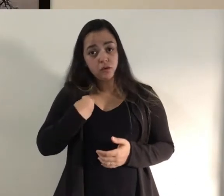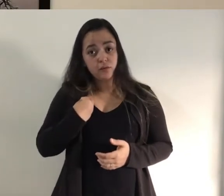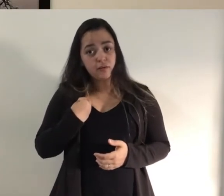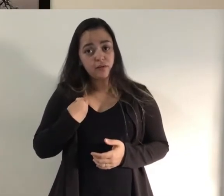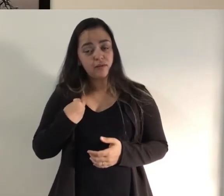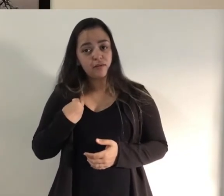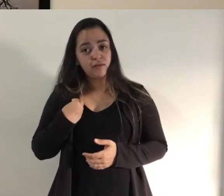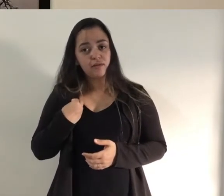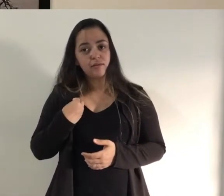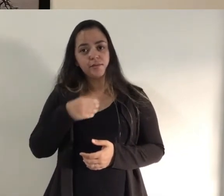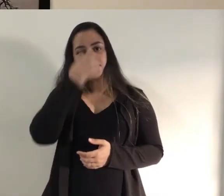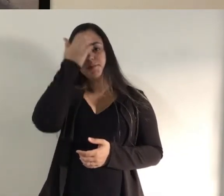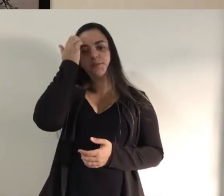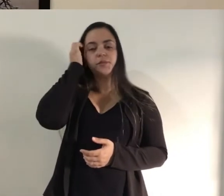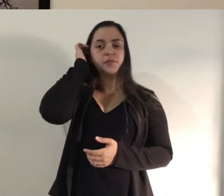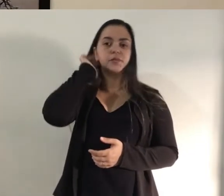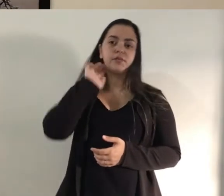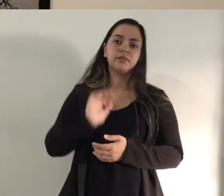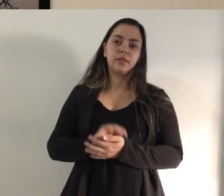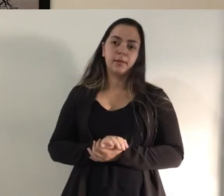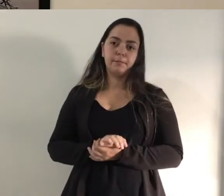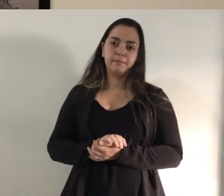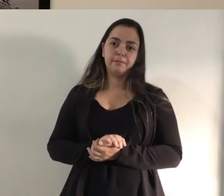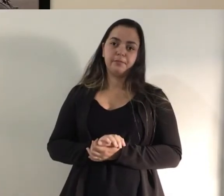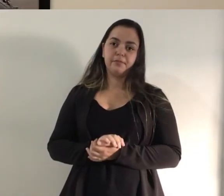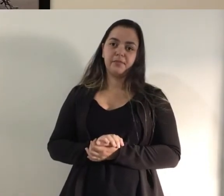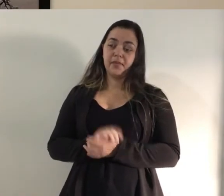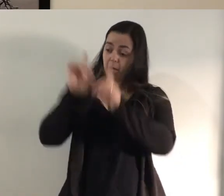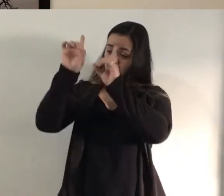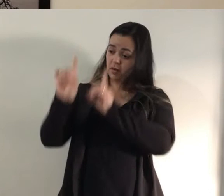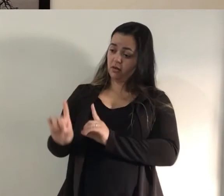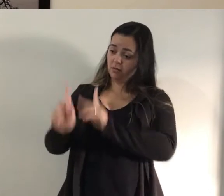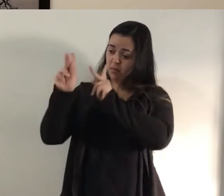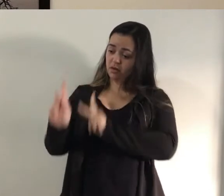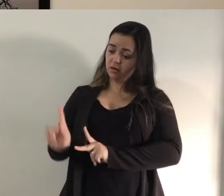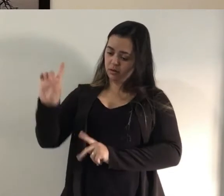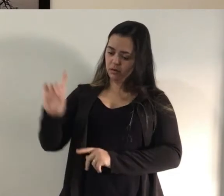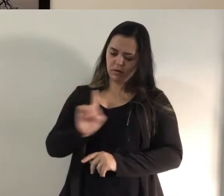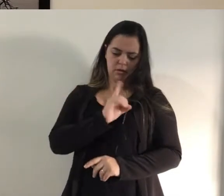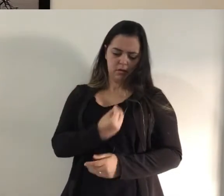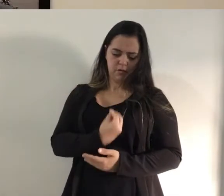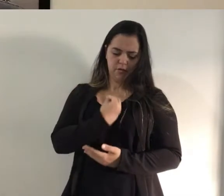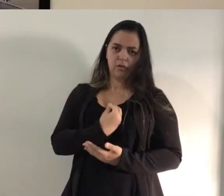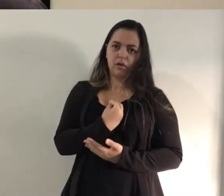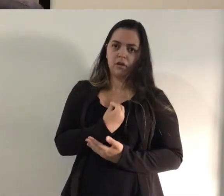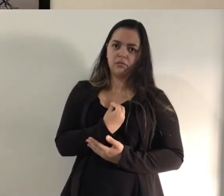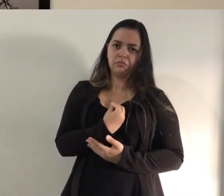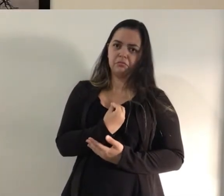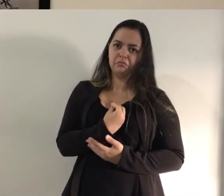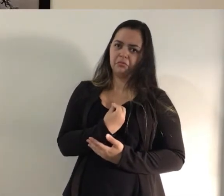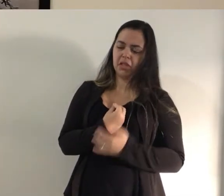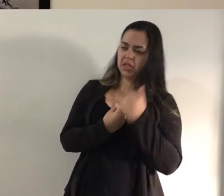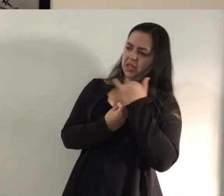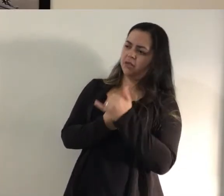prova de sua presença em nossa vida é que quando Ele chega, talvez você fale assim, eu me relaciono com